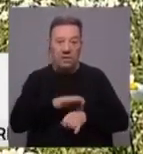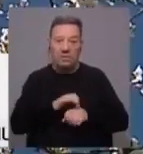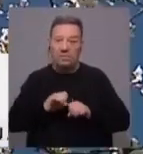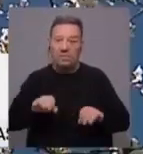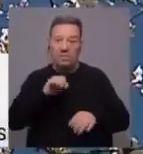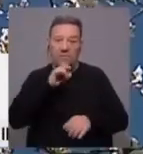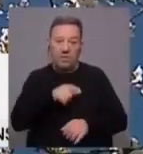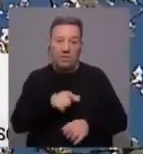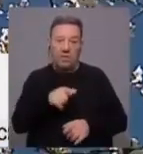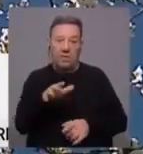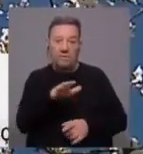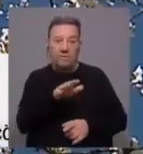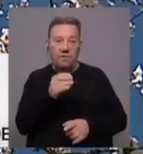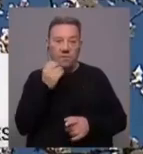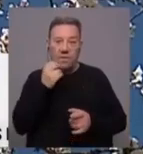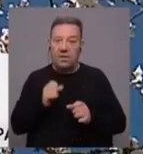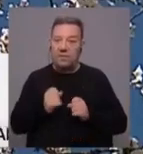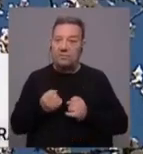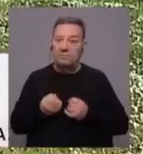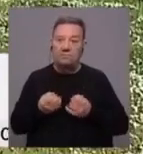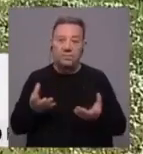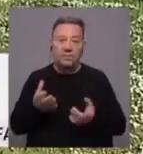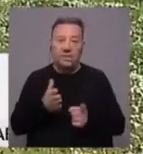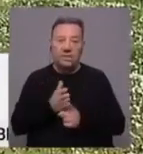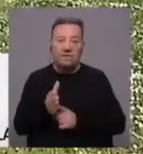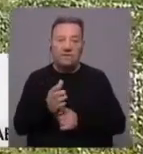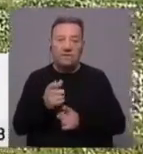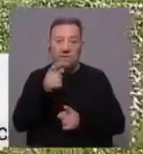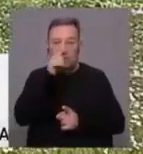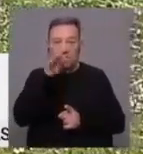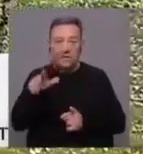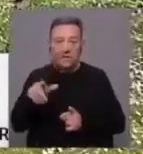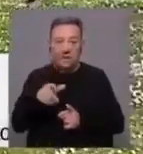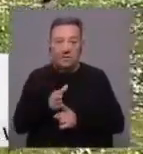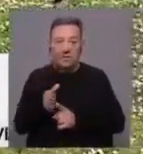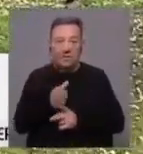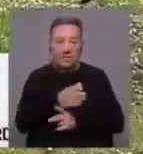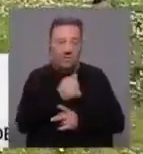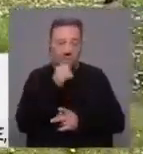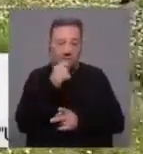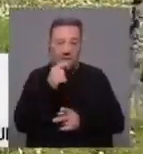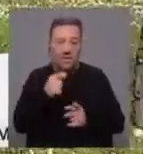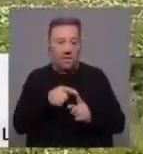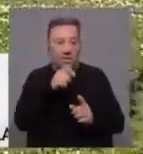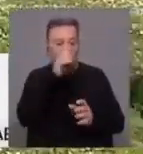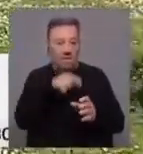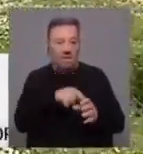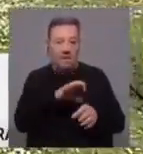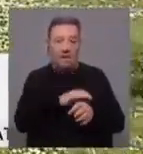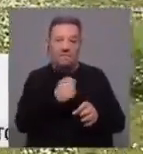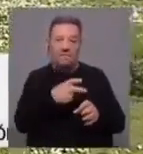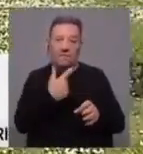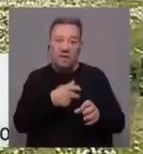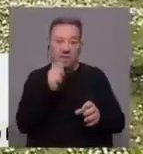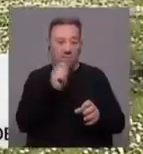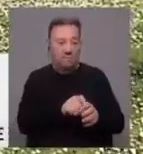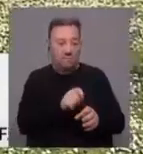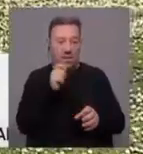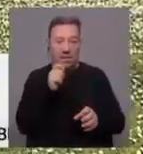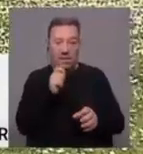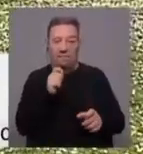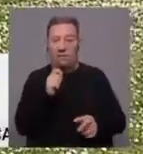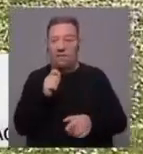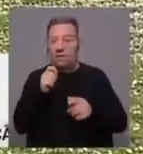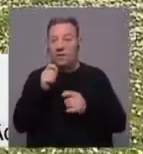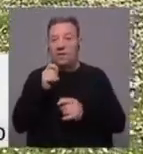a sua forma de especial é através da insetos que picam uma planta infectada e depois durante o seu ciclo